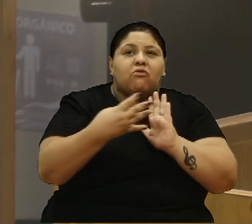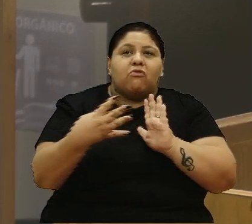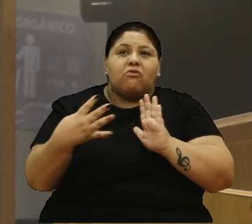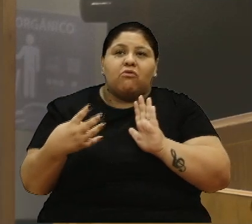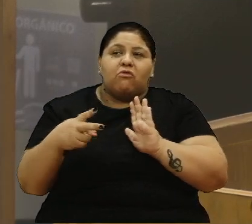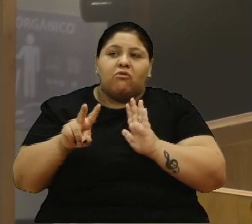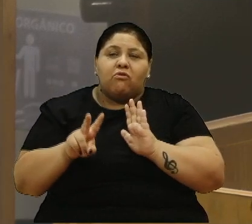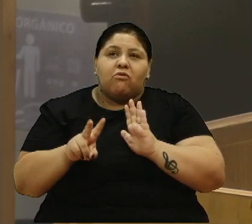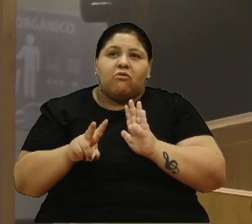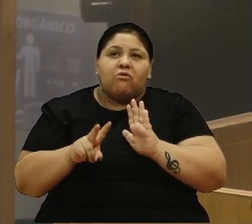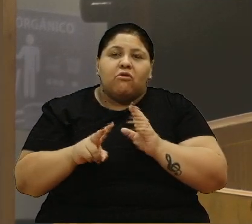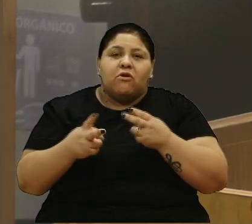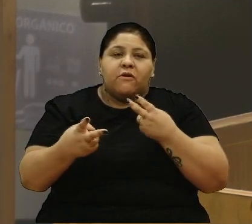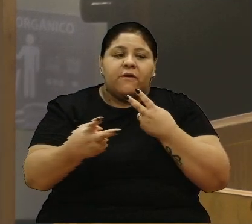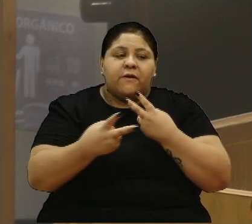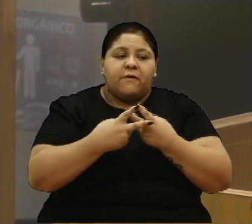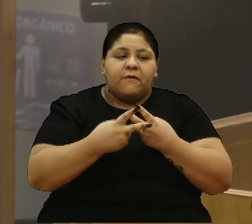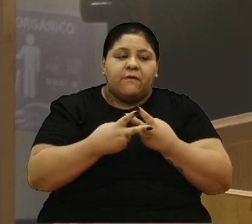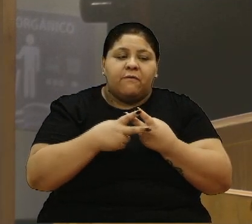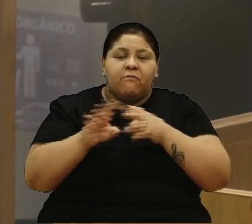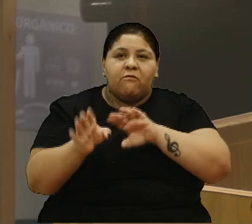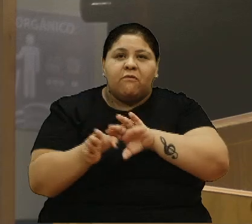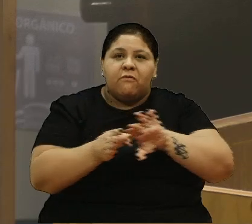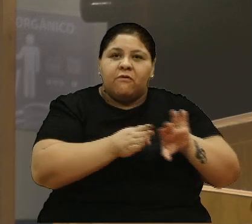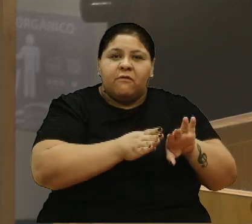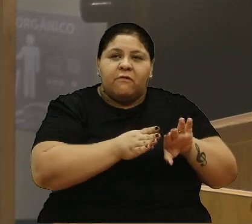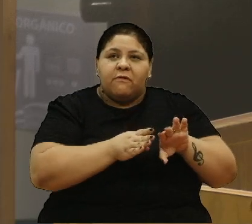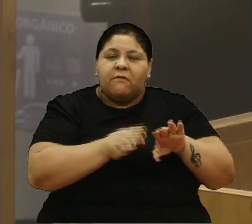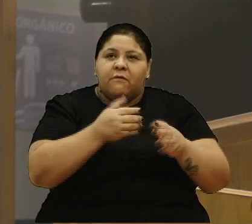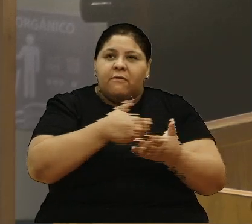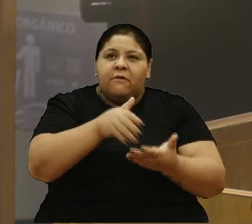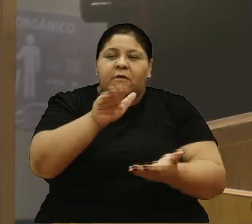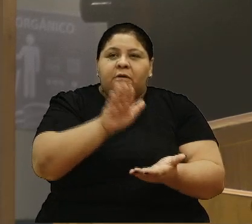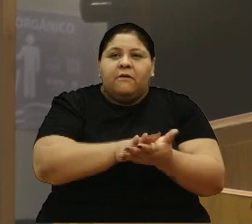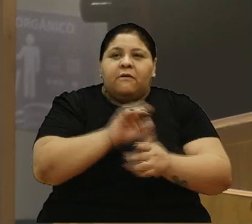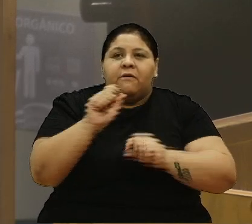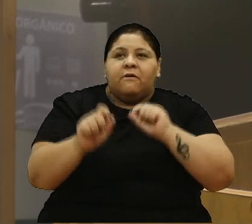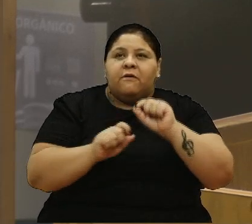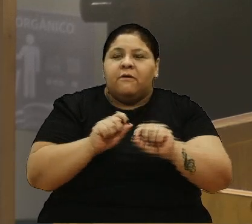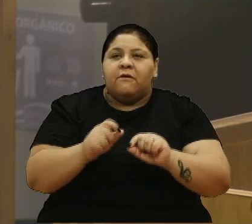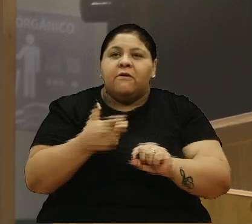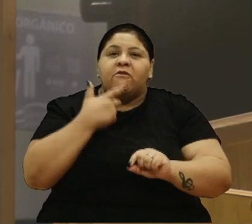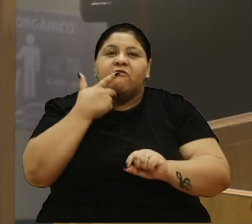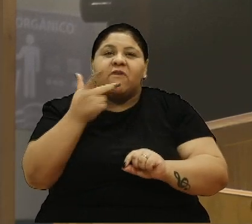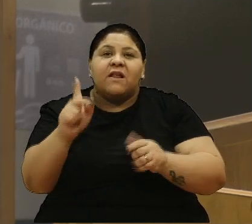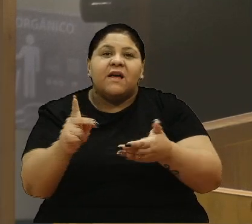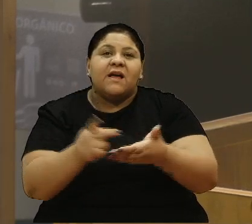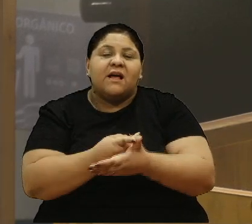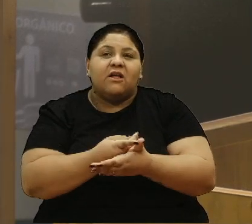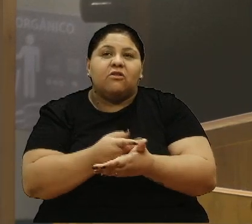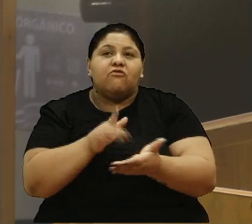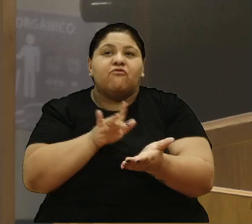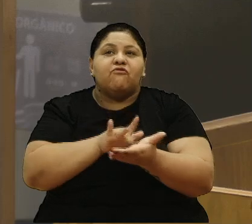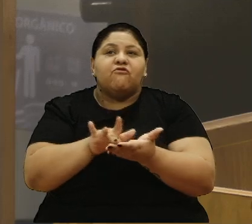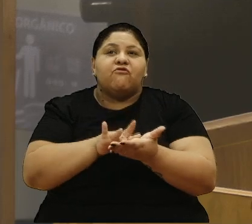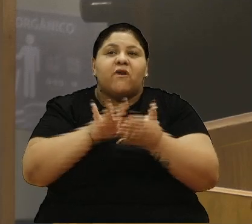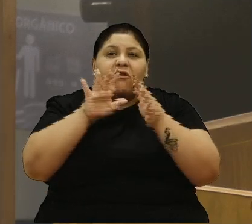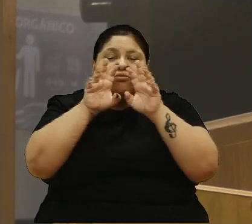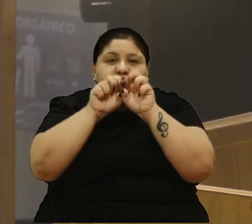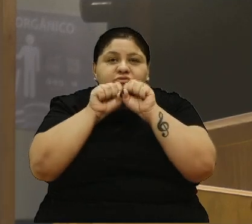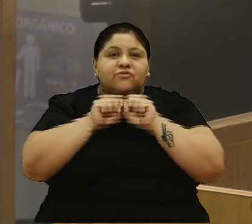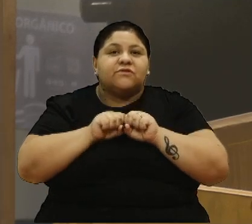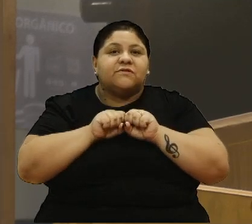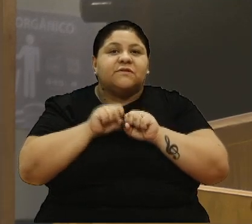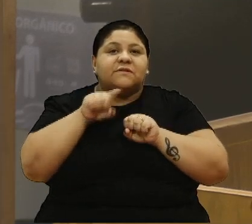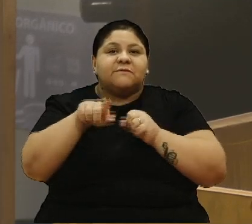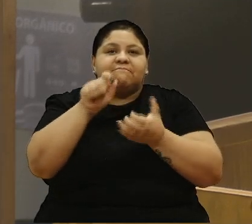prevê pena de reclusão e multa para quem dá falso testemunho. Então, isso estava